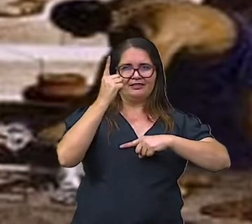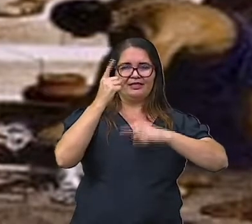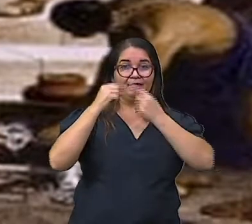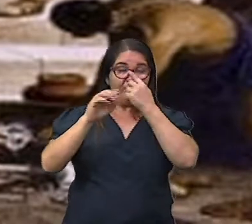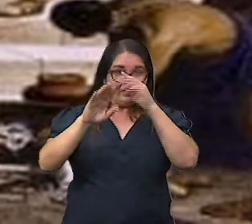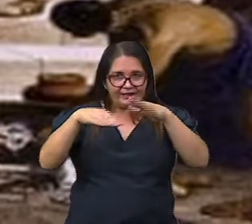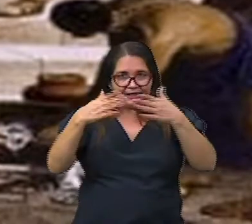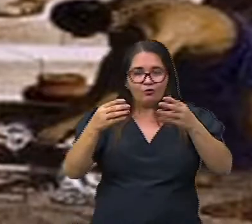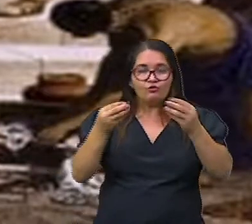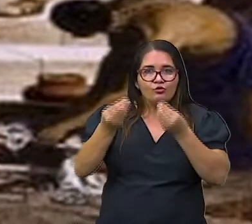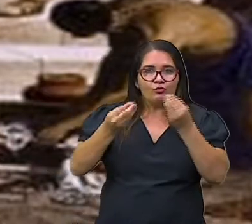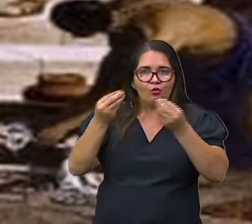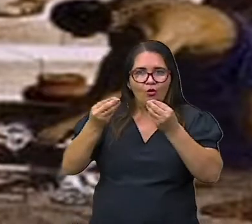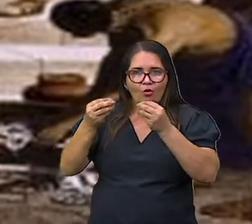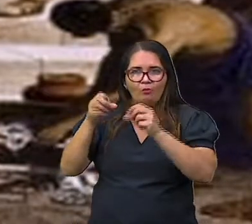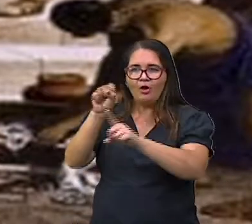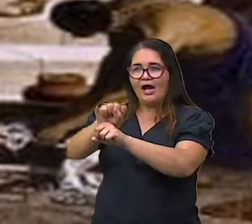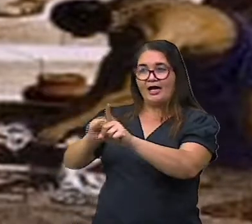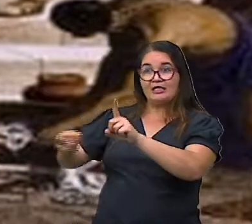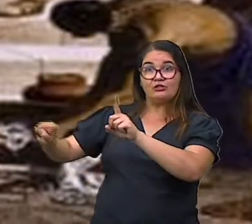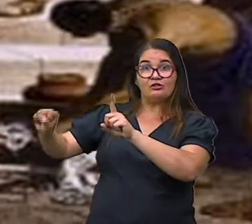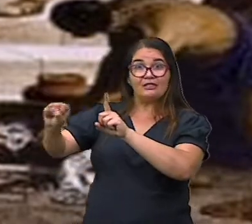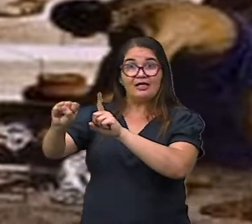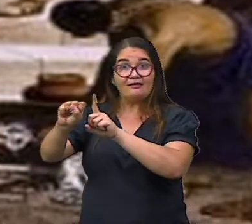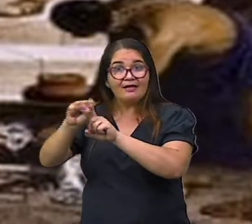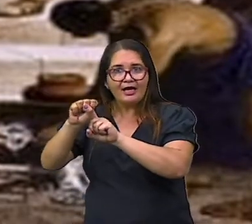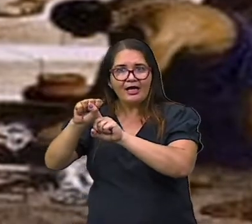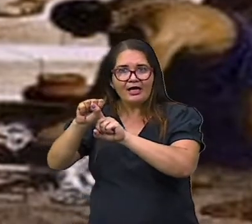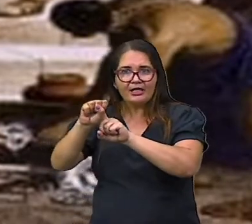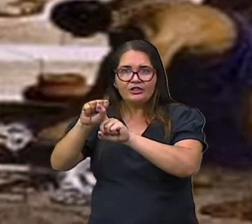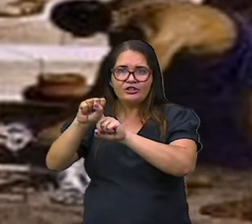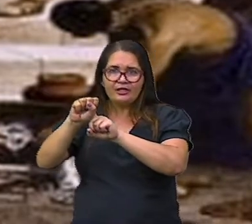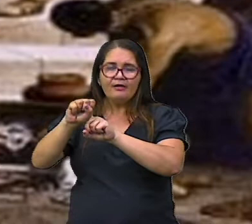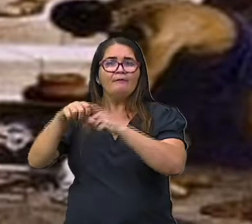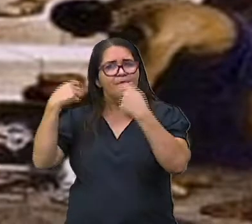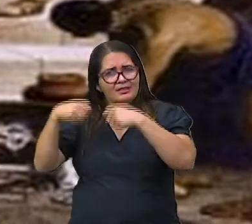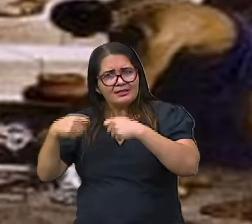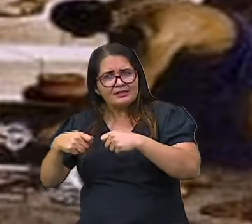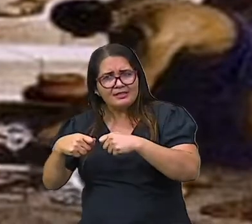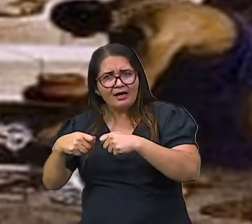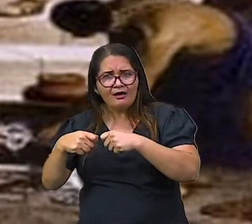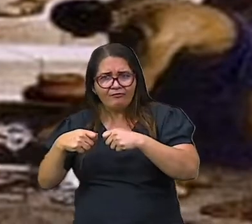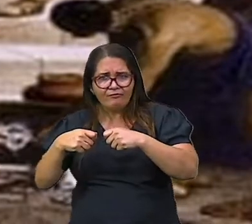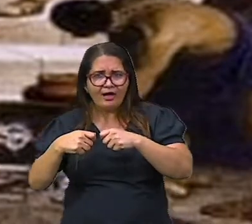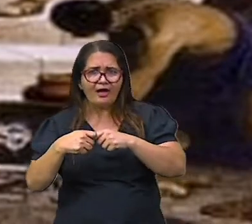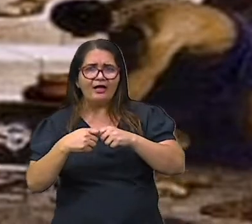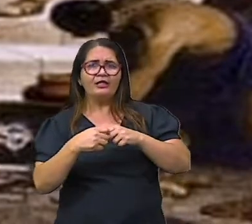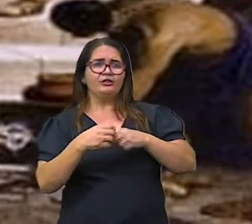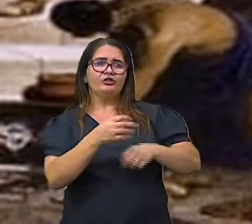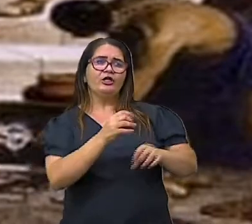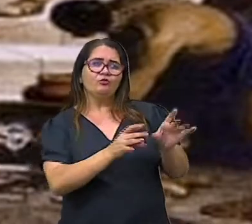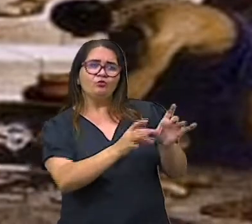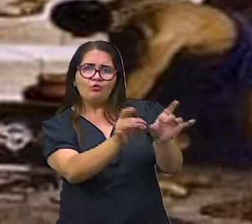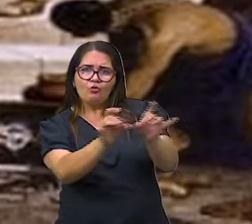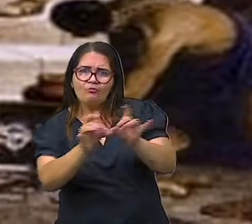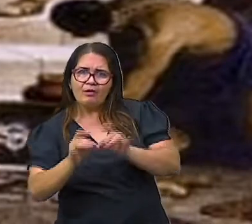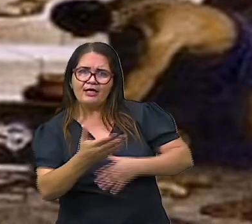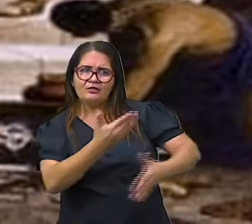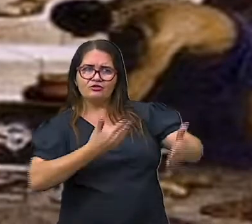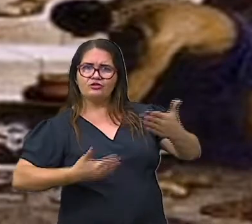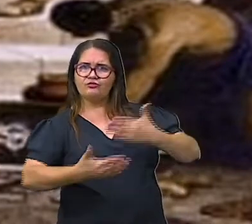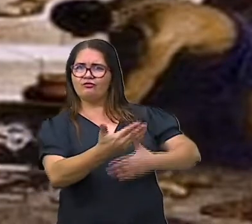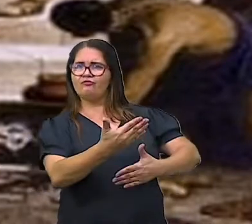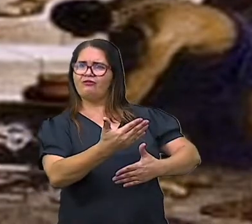sociedade ateniense. Era um atributo exclusivo de Atenas. e